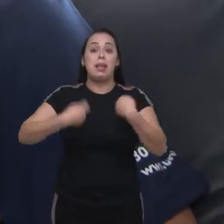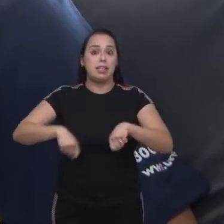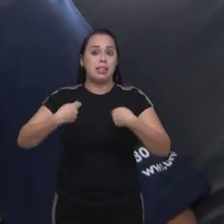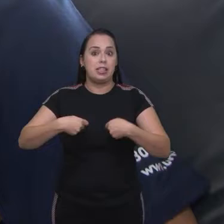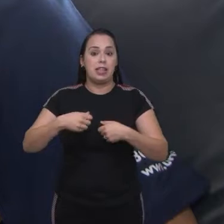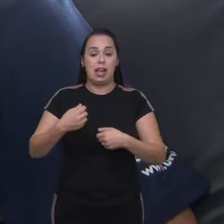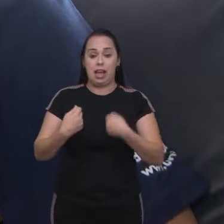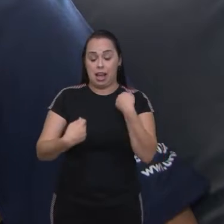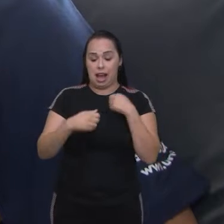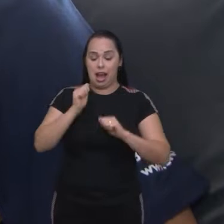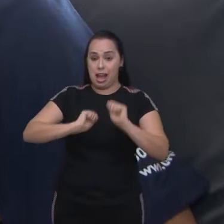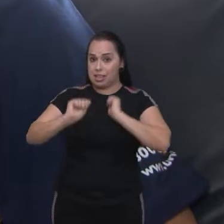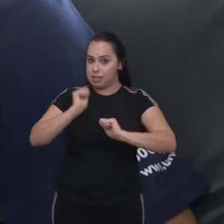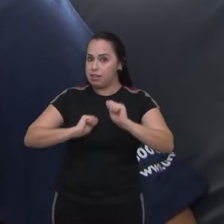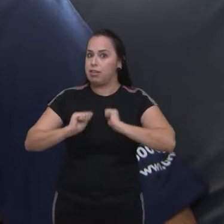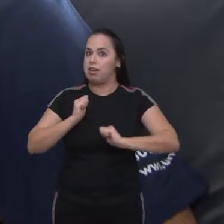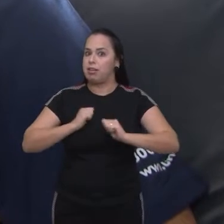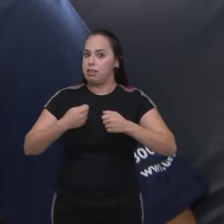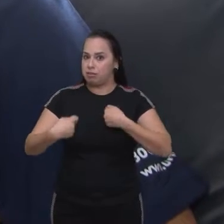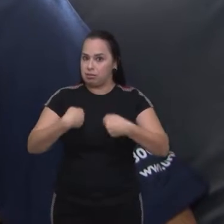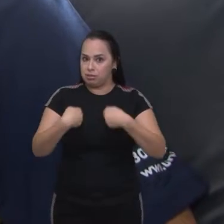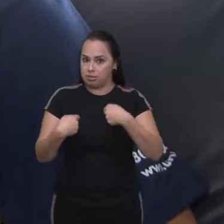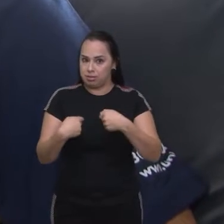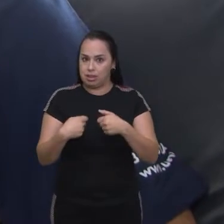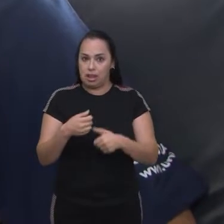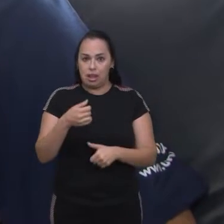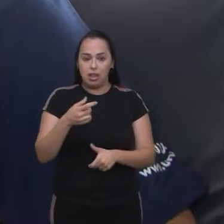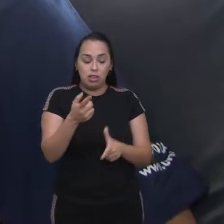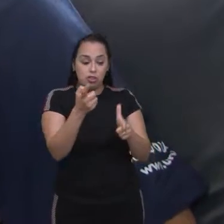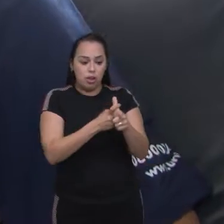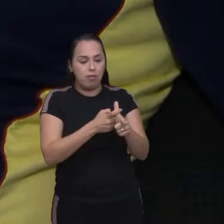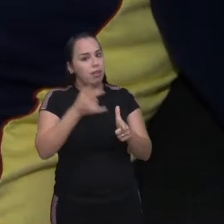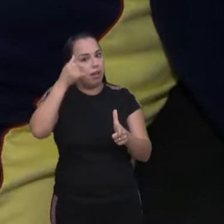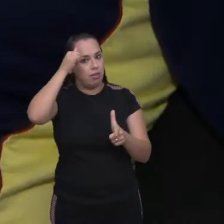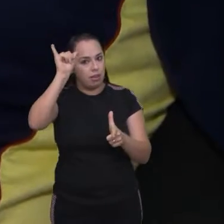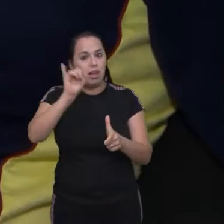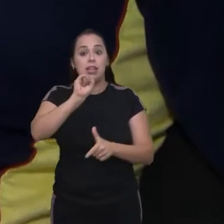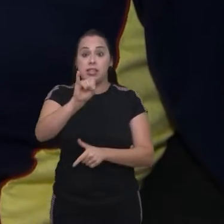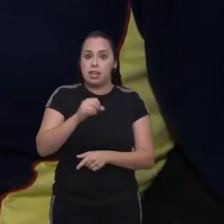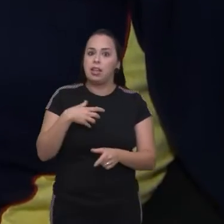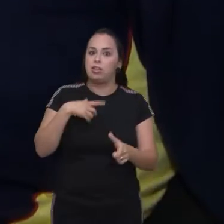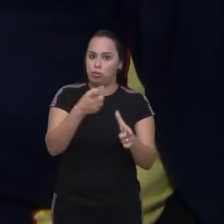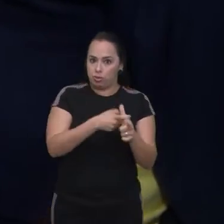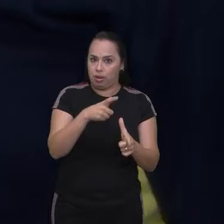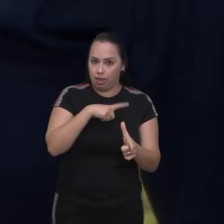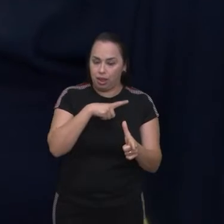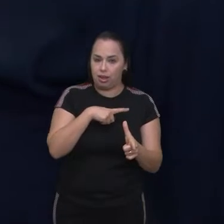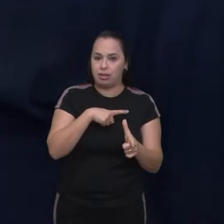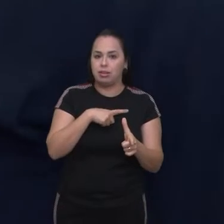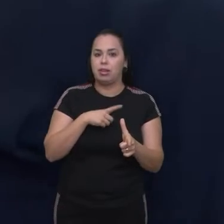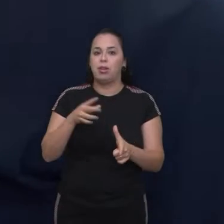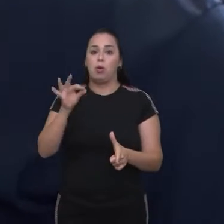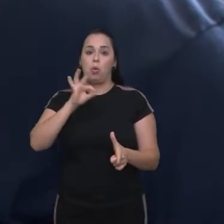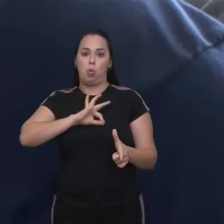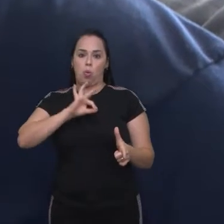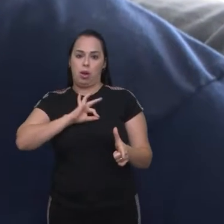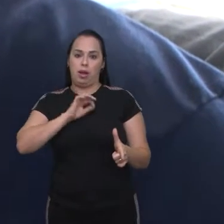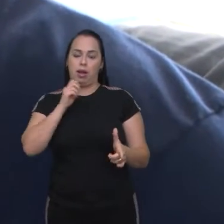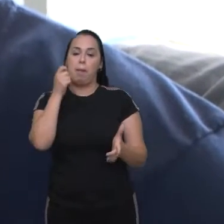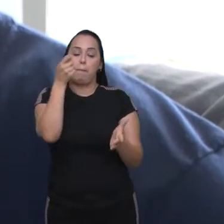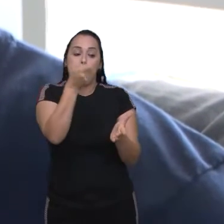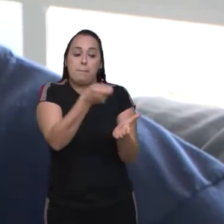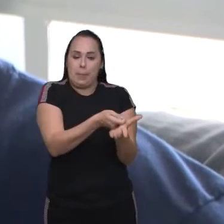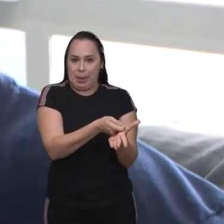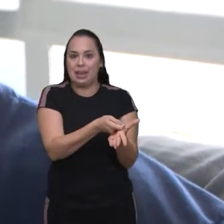a palavra-chave é controlar a ansiedade e evitar fazer dívidas. Já para aqueles que têm débitos, o adiantamento